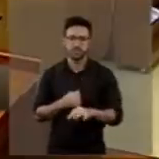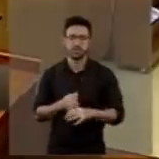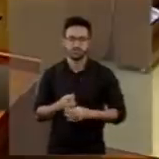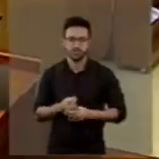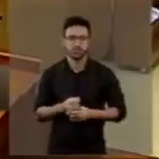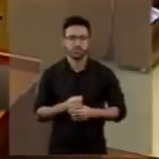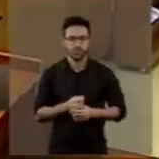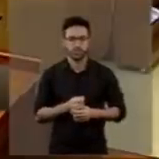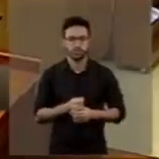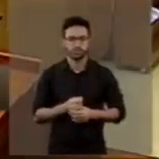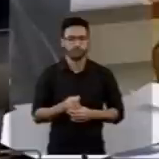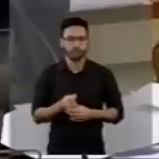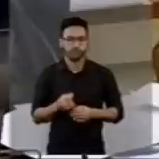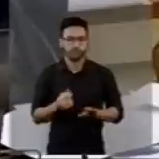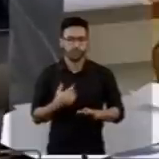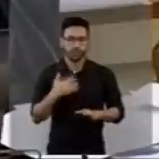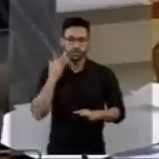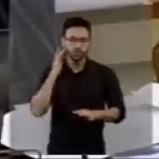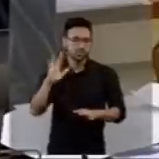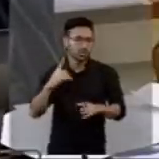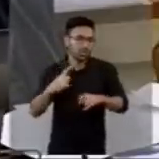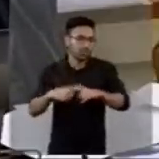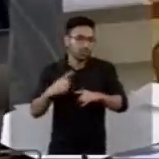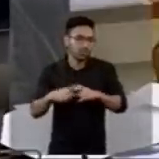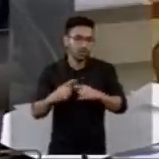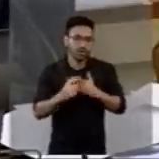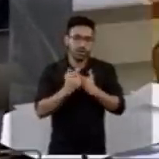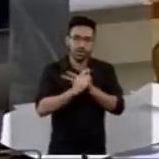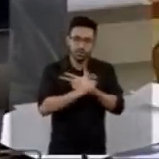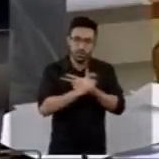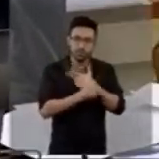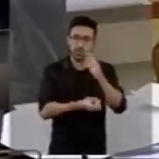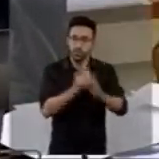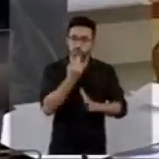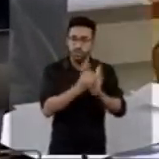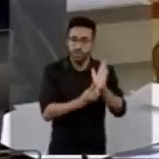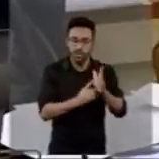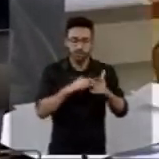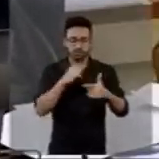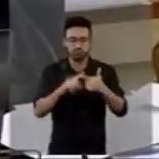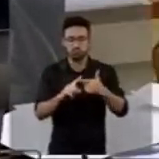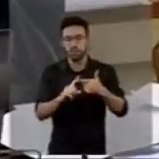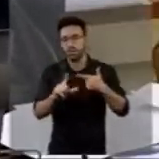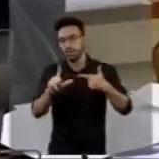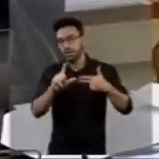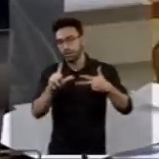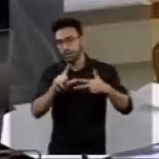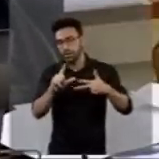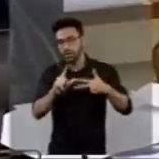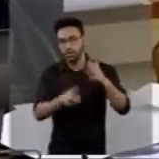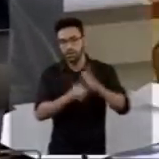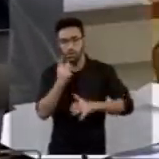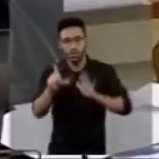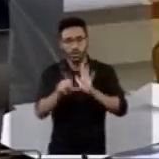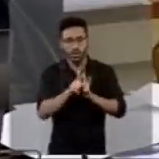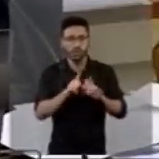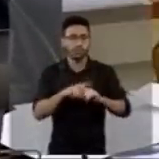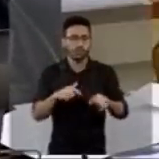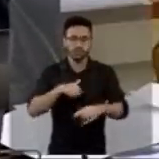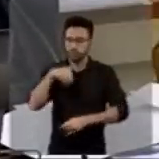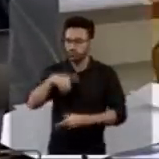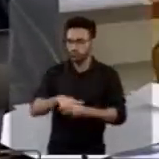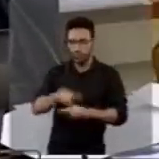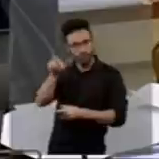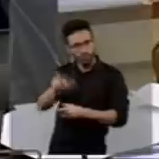sorte, a opção do executivo decreto, do legislativo, e eu vou votar com o relator